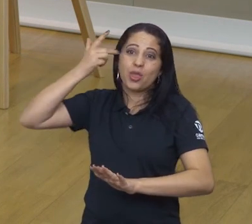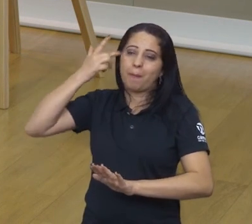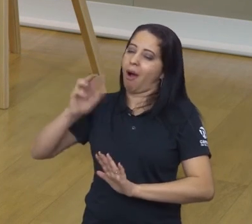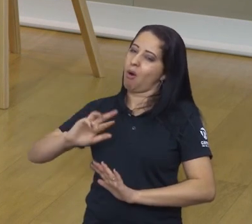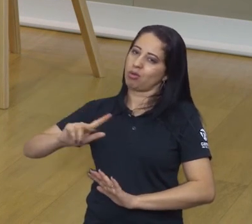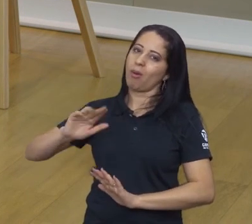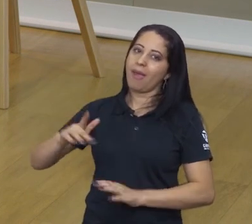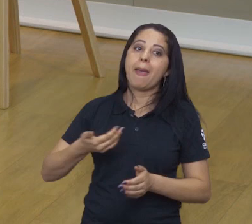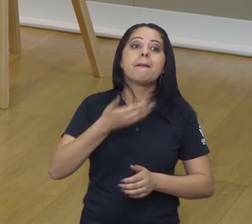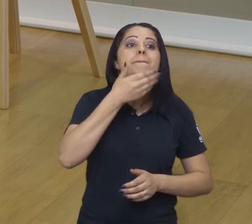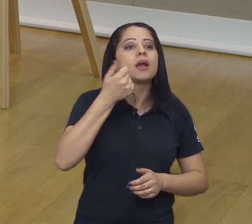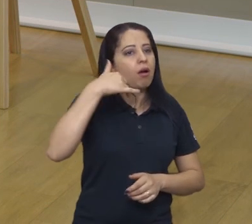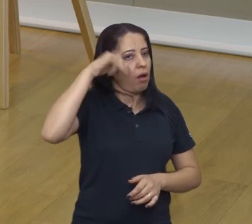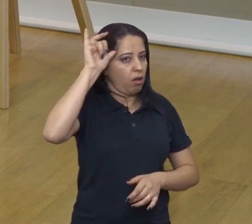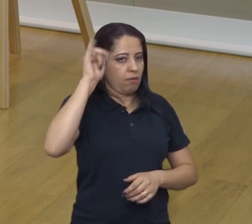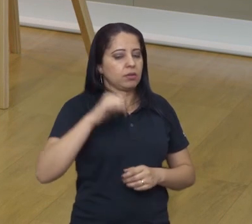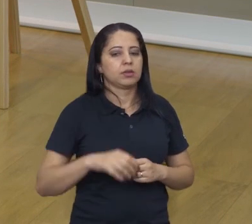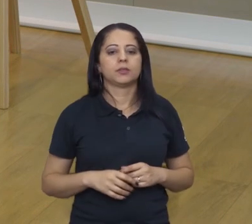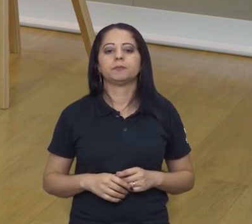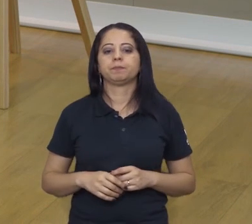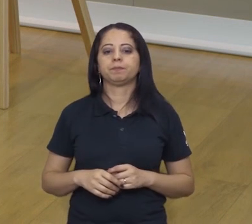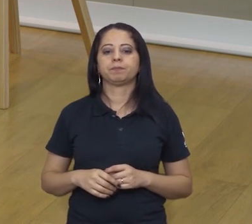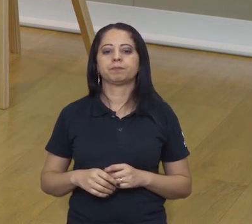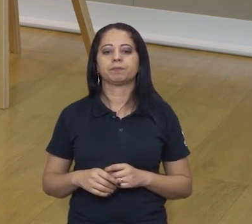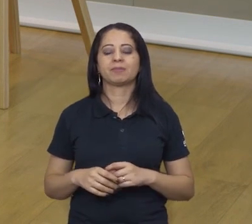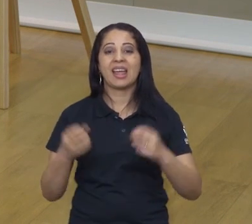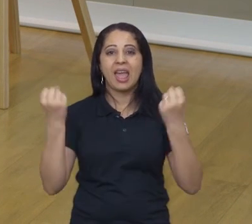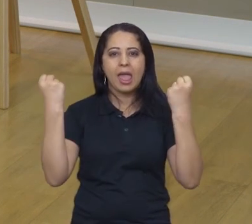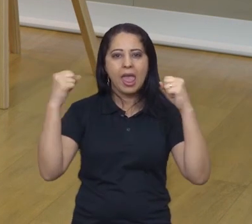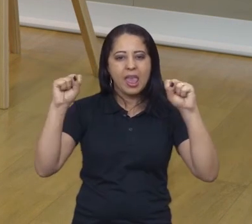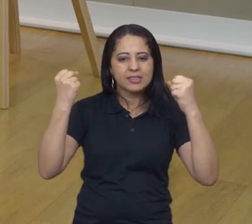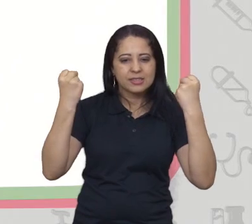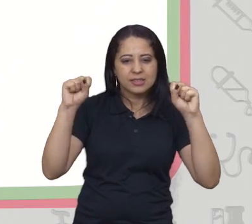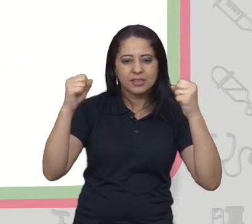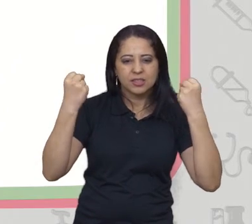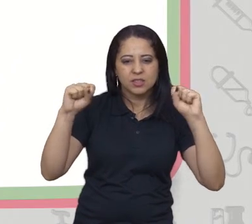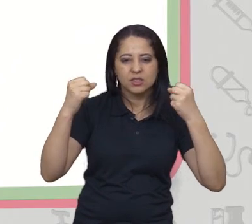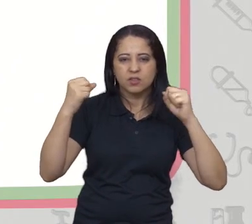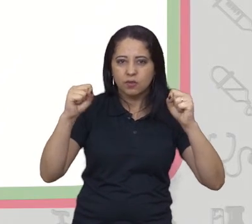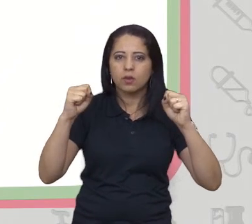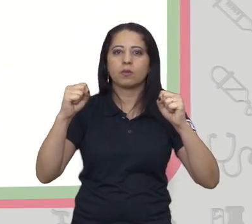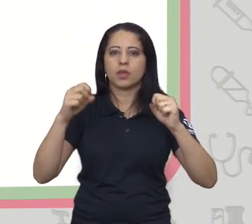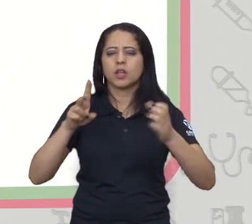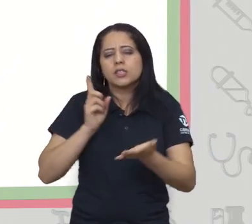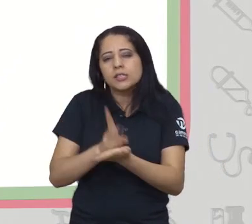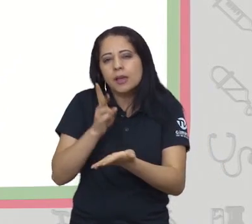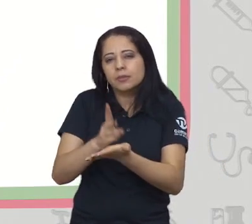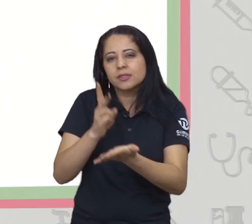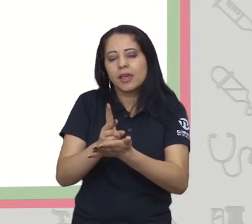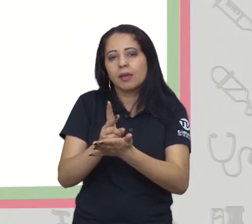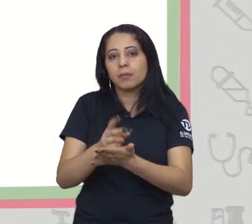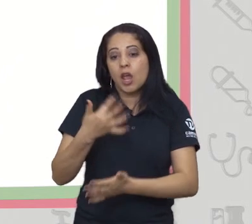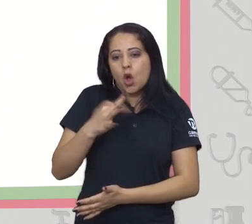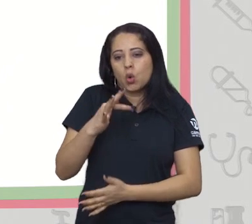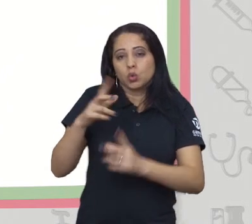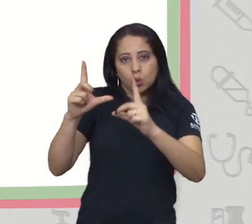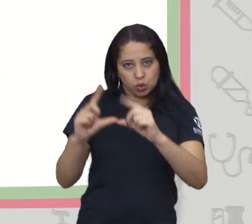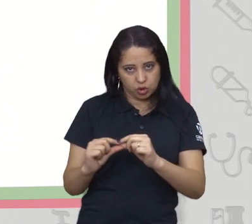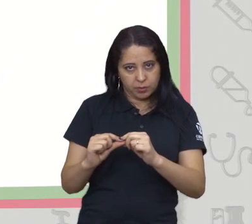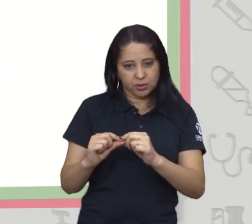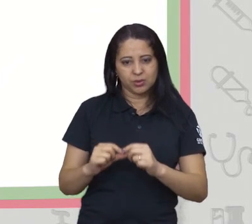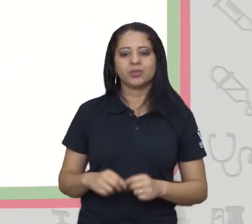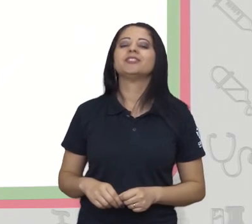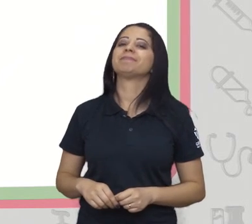é bom prevenir antes vamos pra próxima exercícios físicos regulares podem diminuir a dor no corpo com